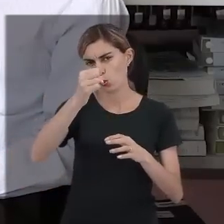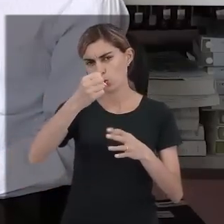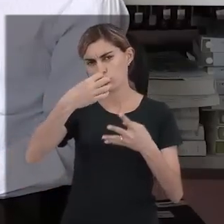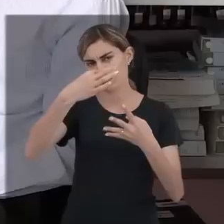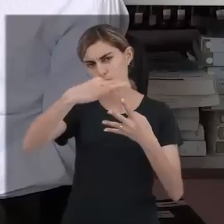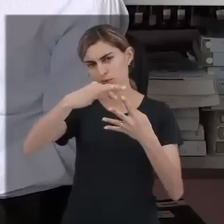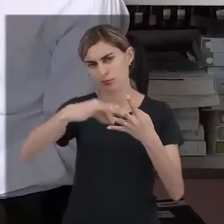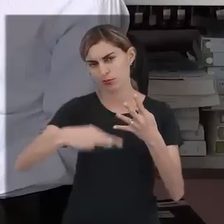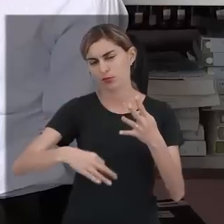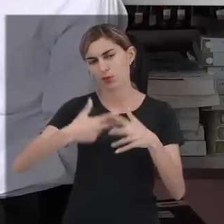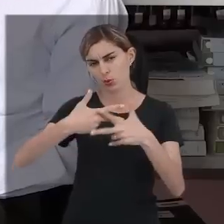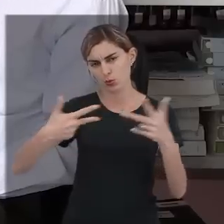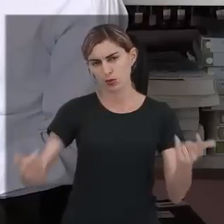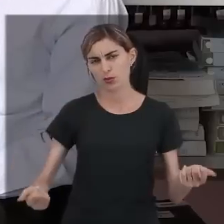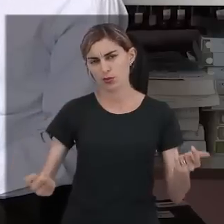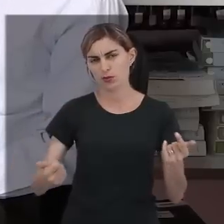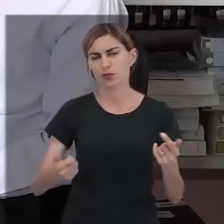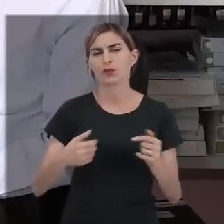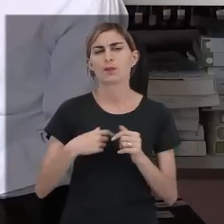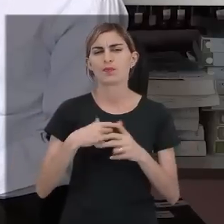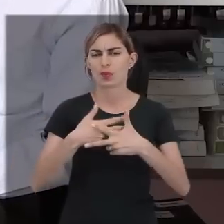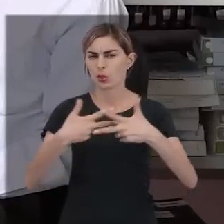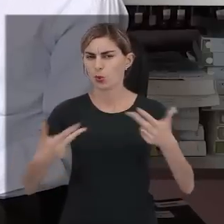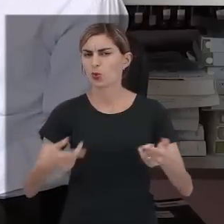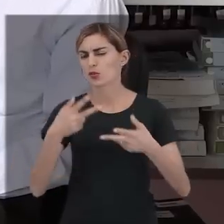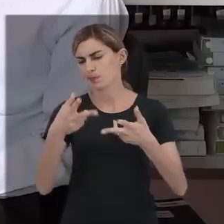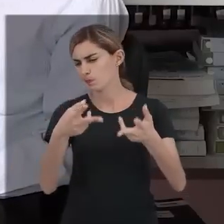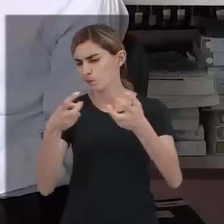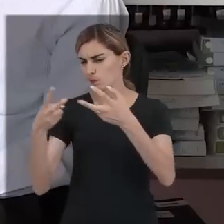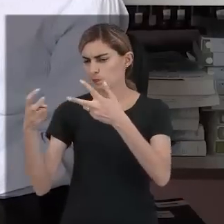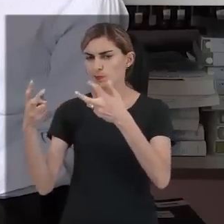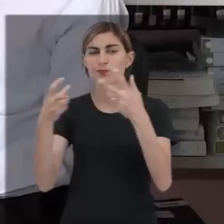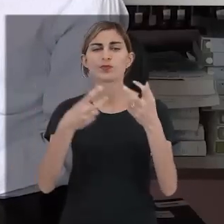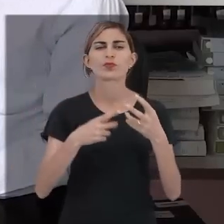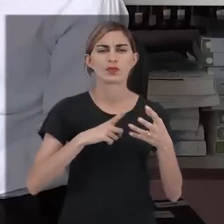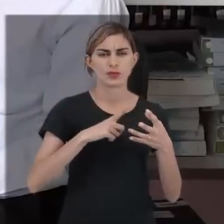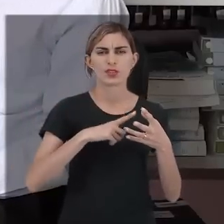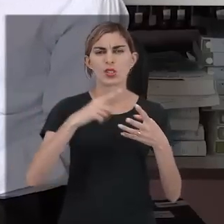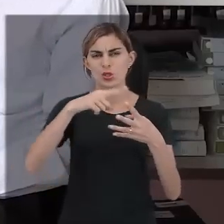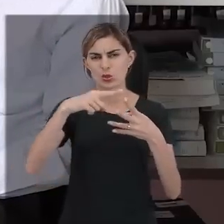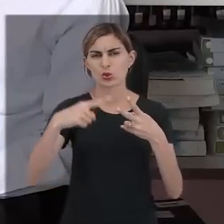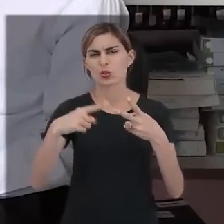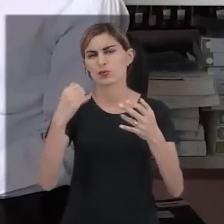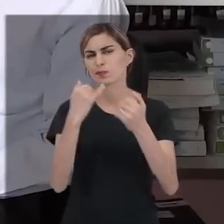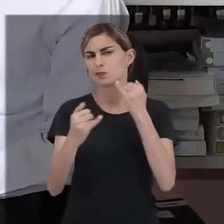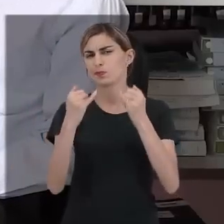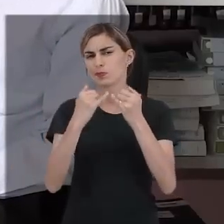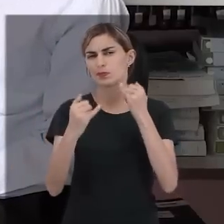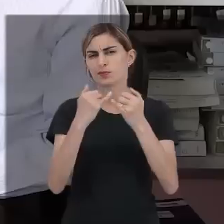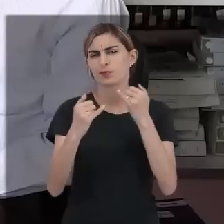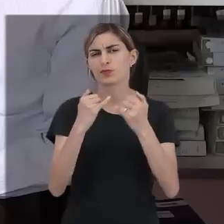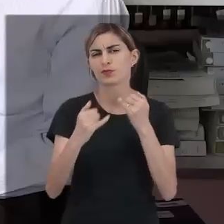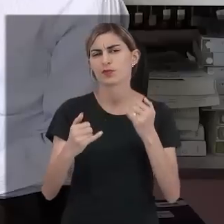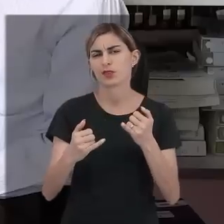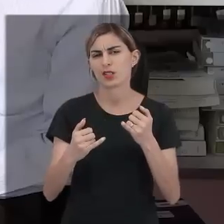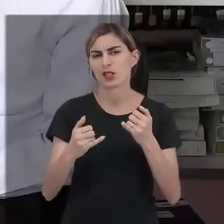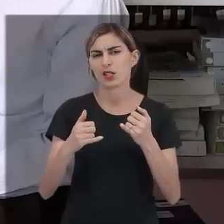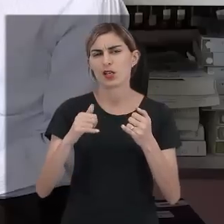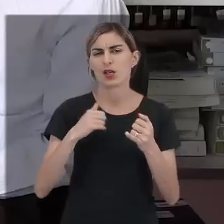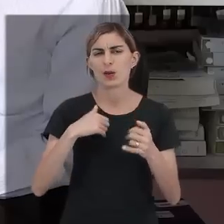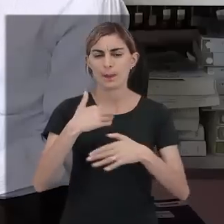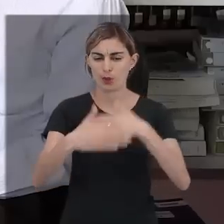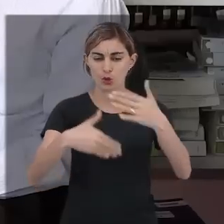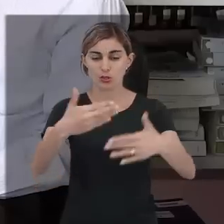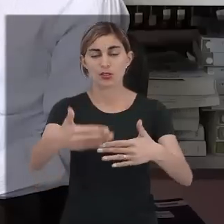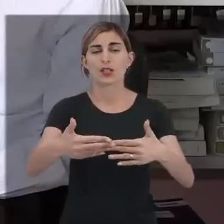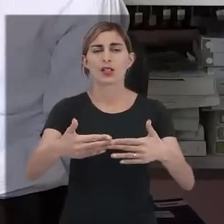da qualidade. E era uma coisa que percebíamos já que tinham 2 princípios muito parecidos, que era o princípio de abordagem de